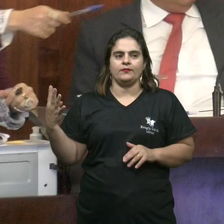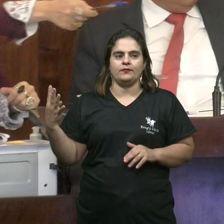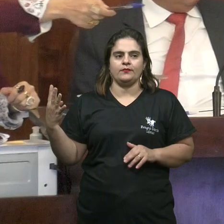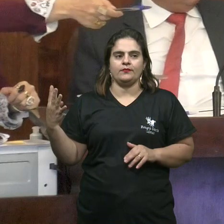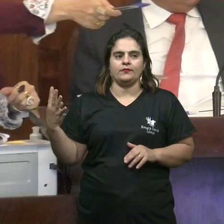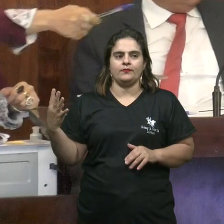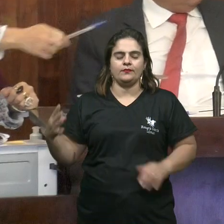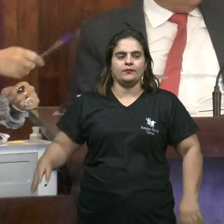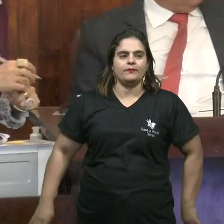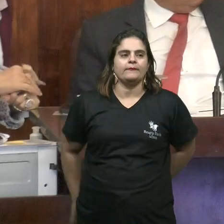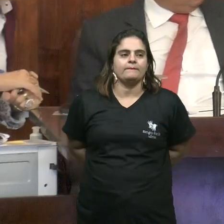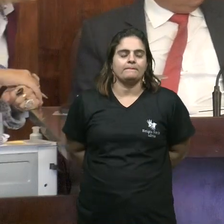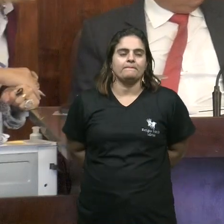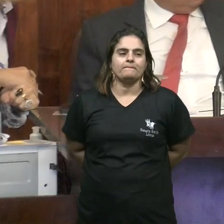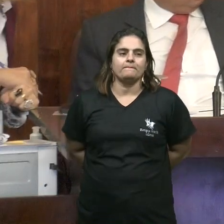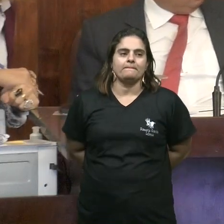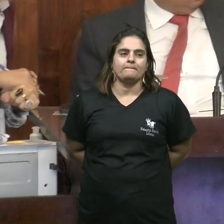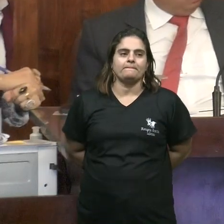O é que os caras estão...